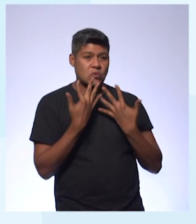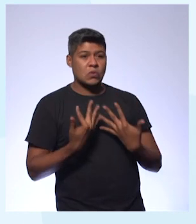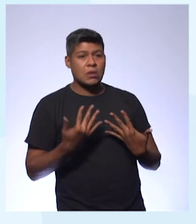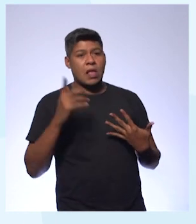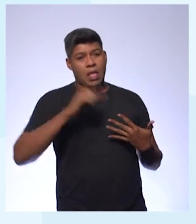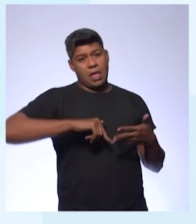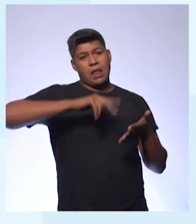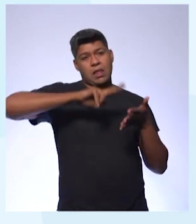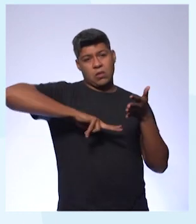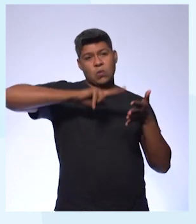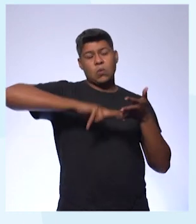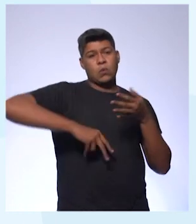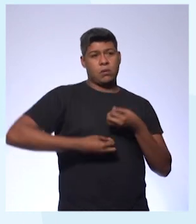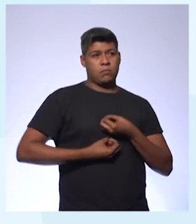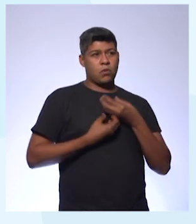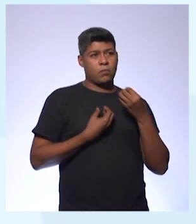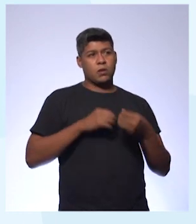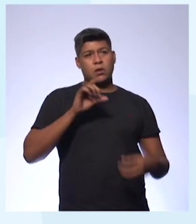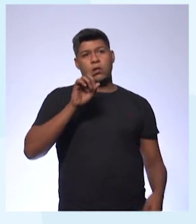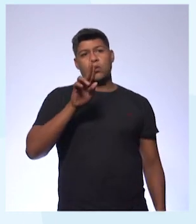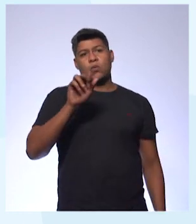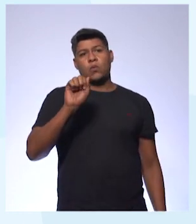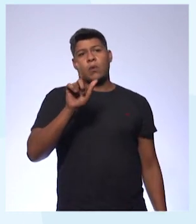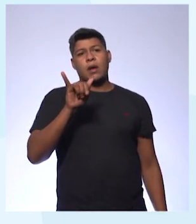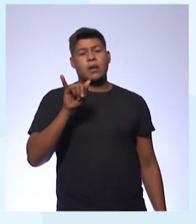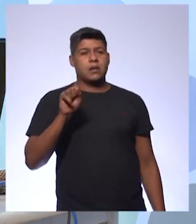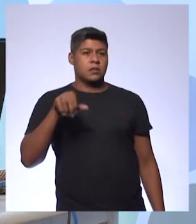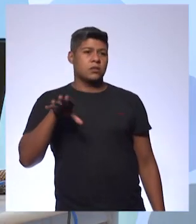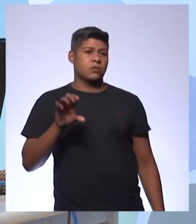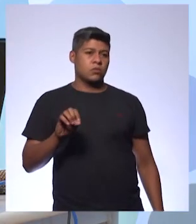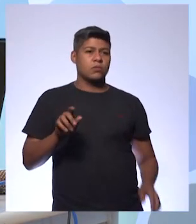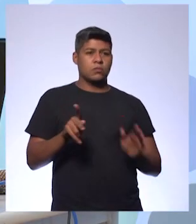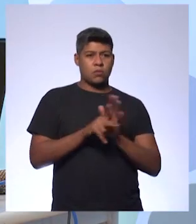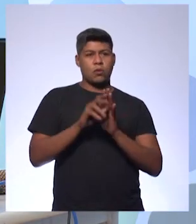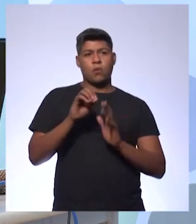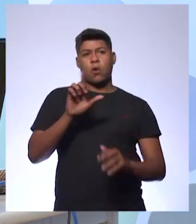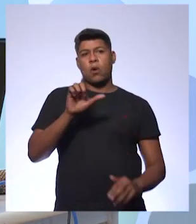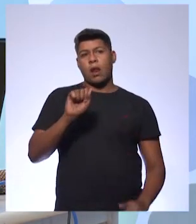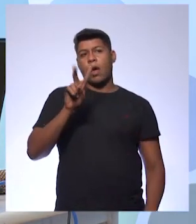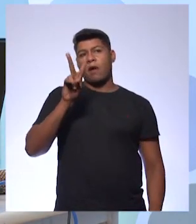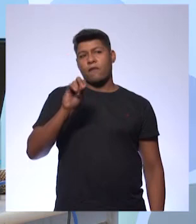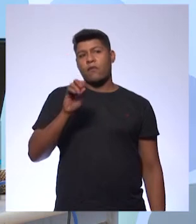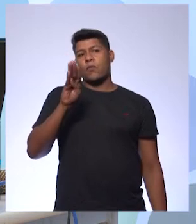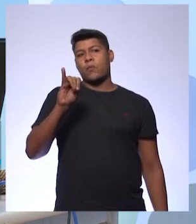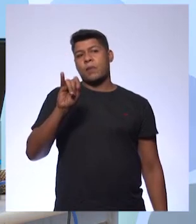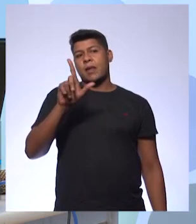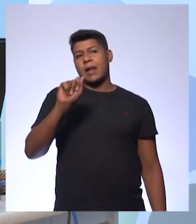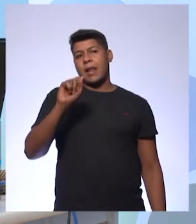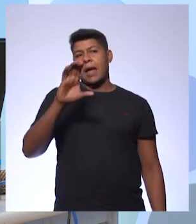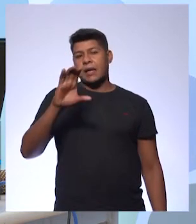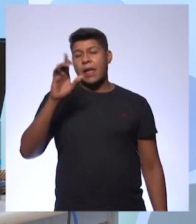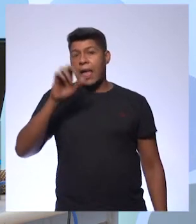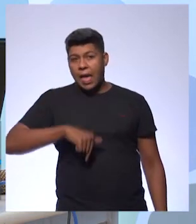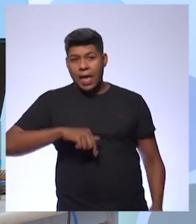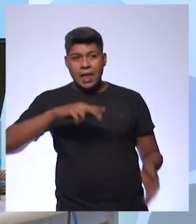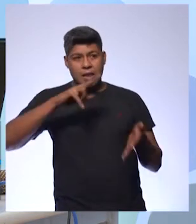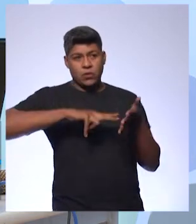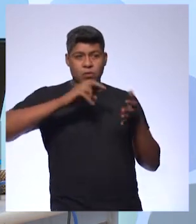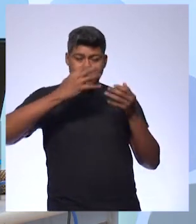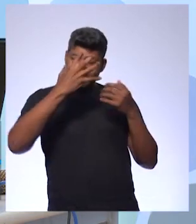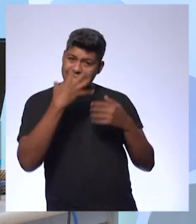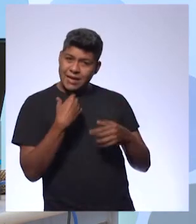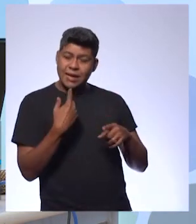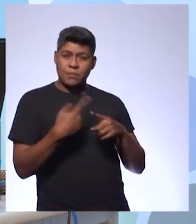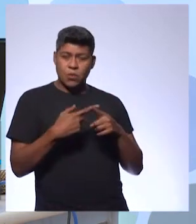a leitura do poema Dualismo, de Olavo Bilac. E aí, para essa leitura que foi séria, gente, porque